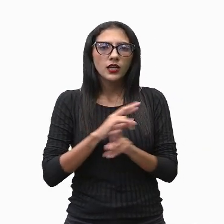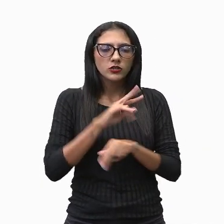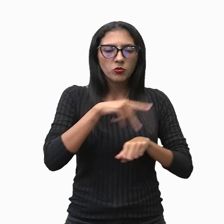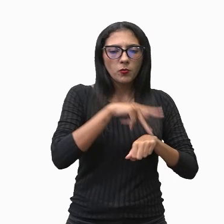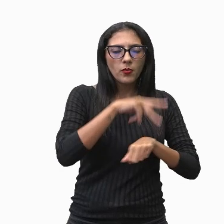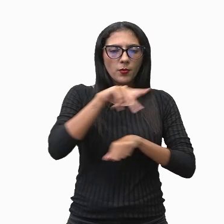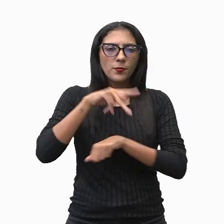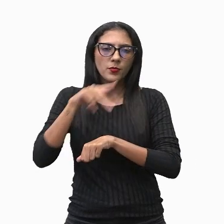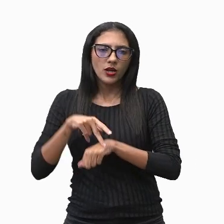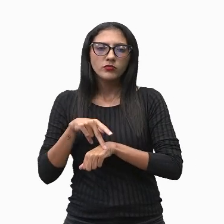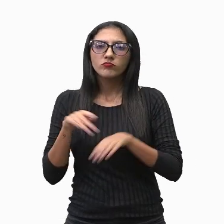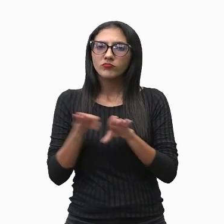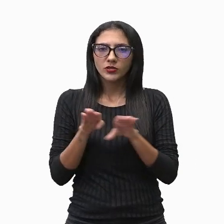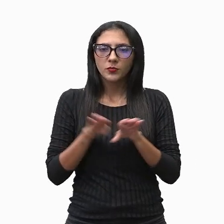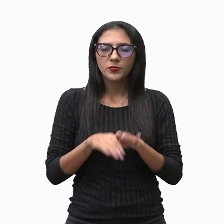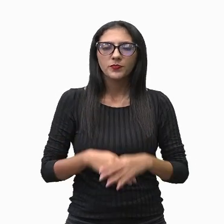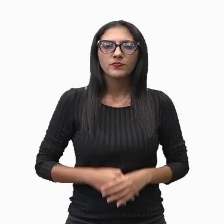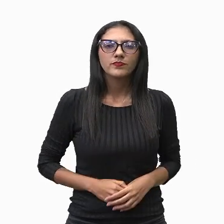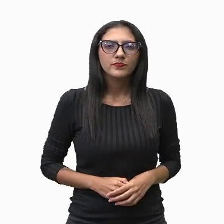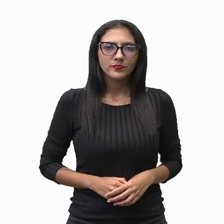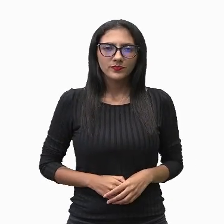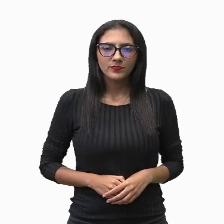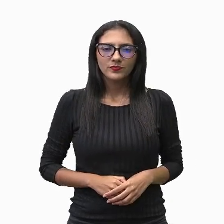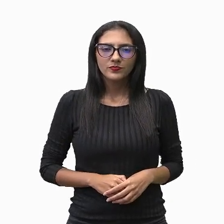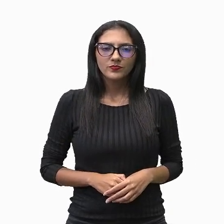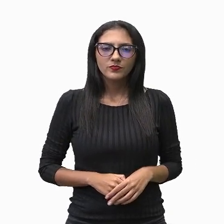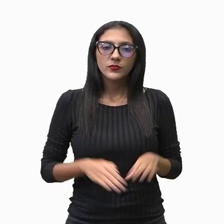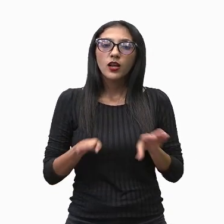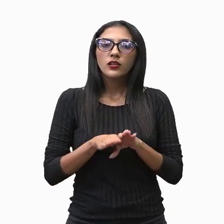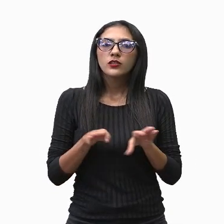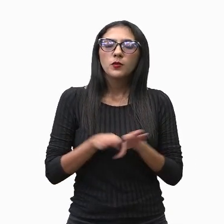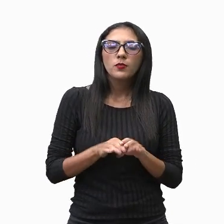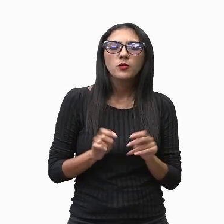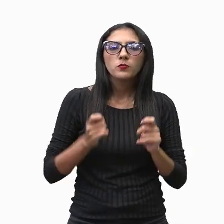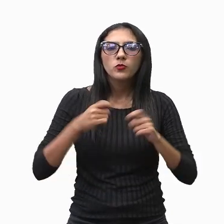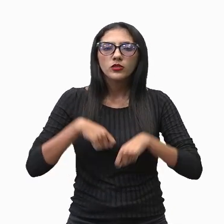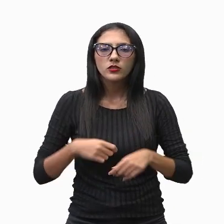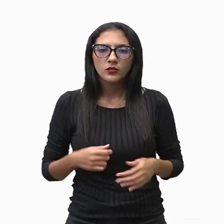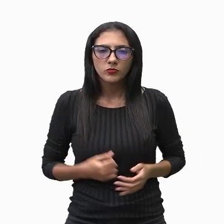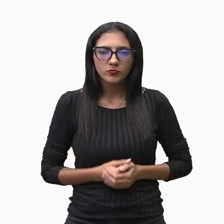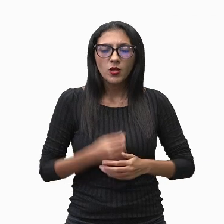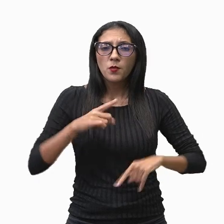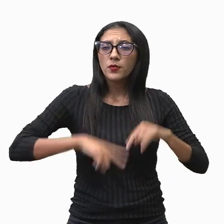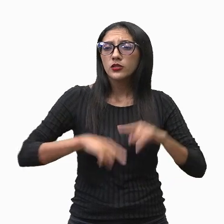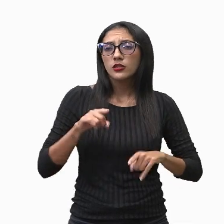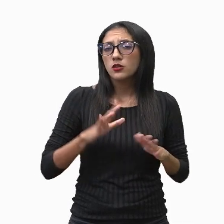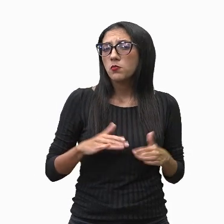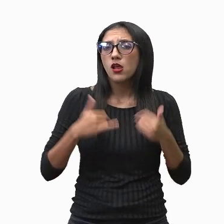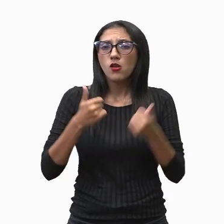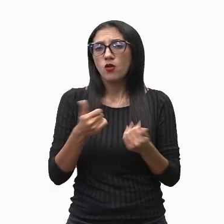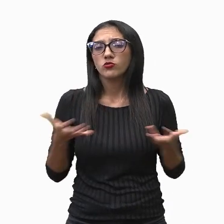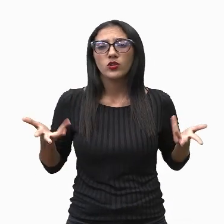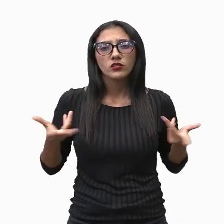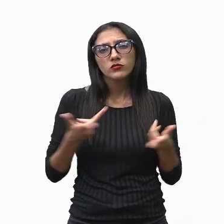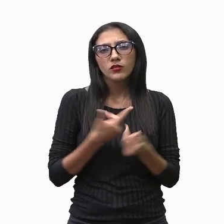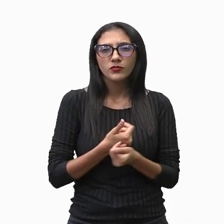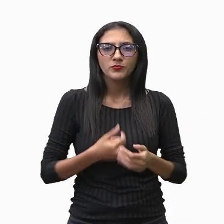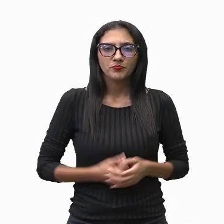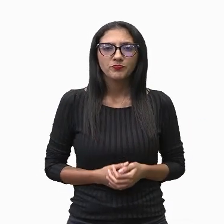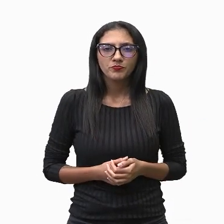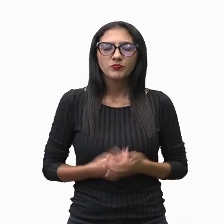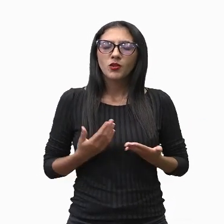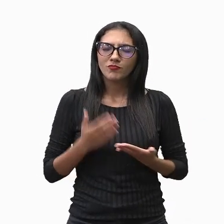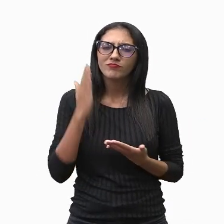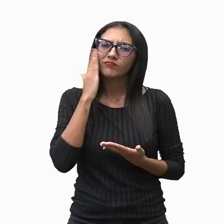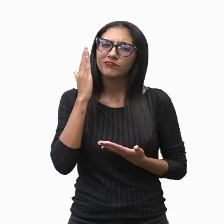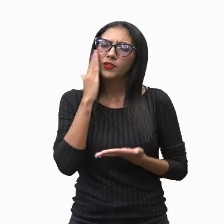de migrações. E também acesso a produtos de qualidade. Então nós sabemos que em determinados